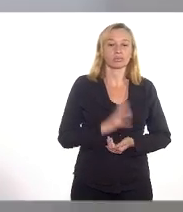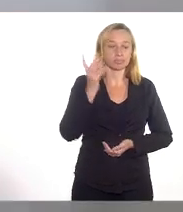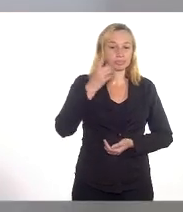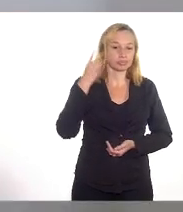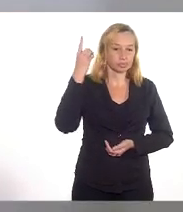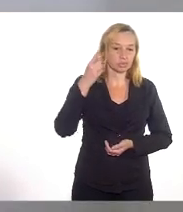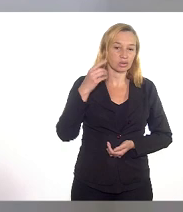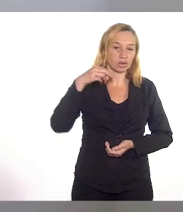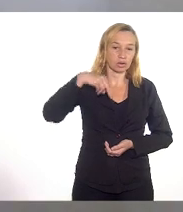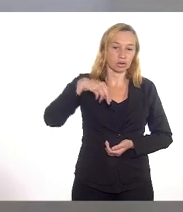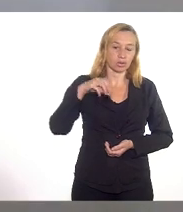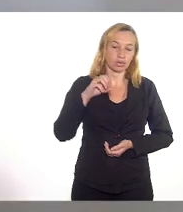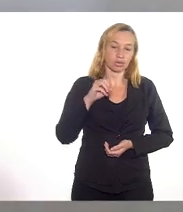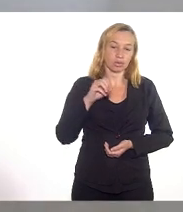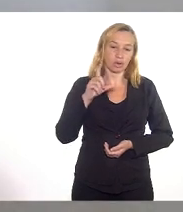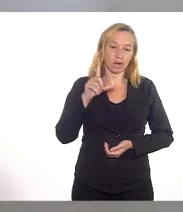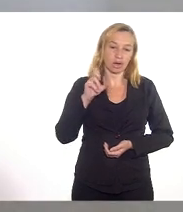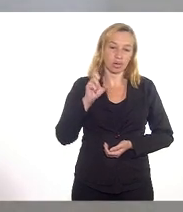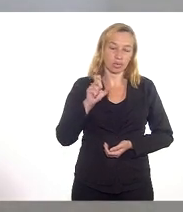de Carvalho.